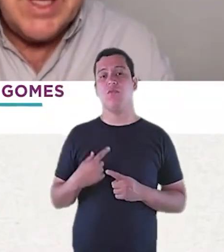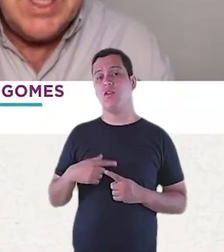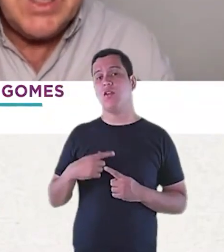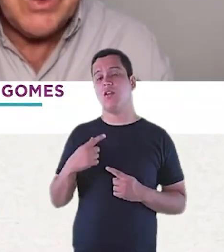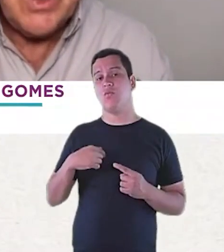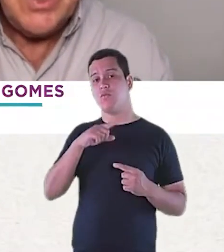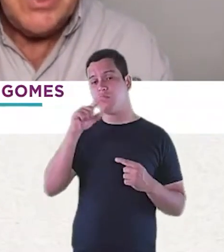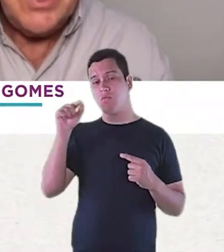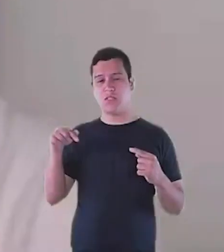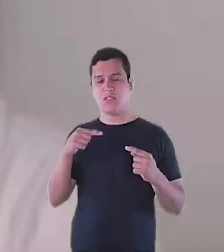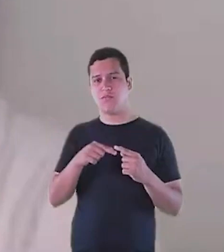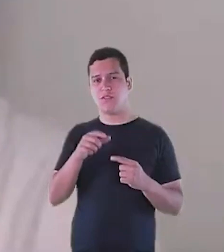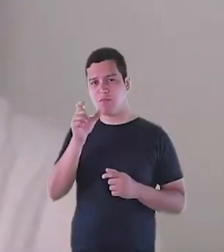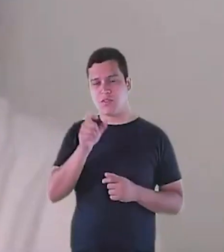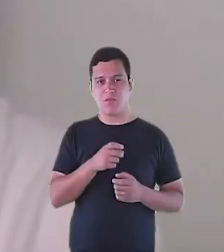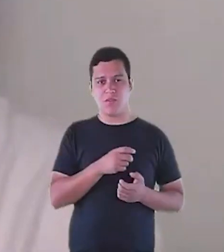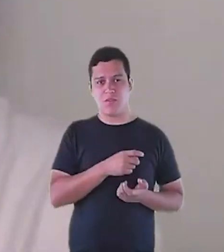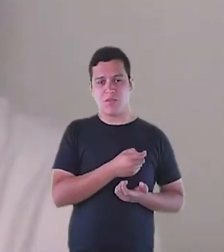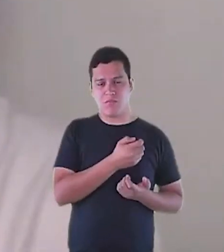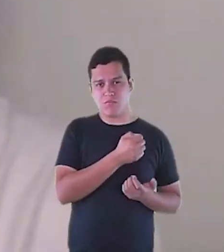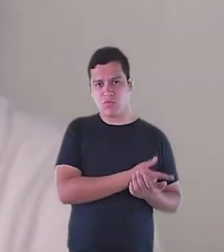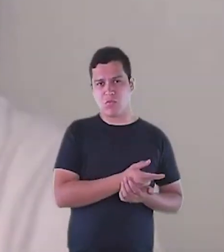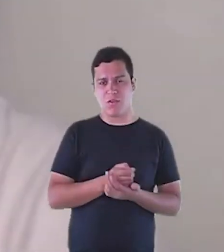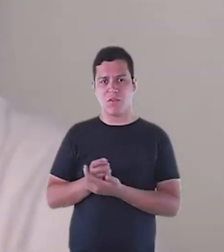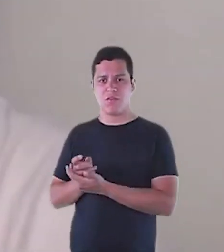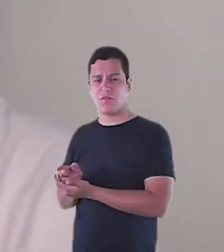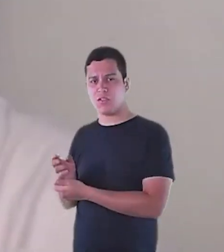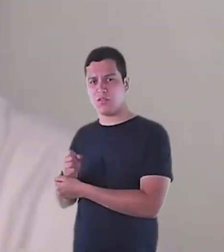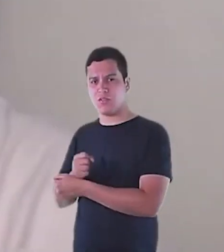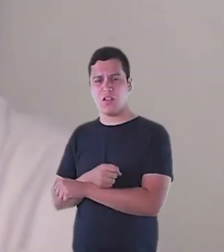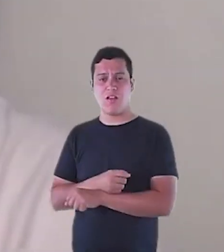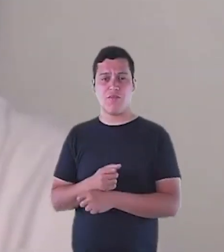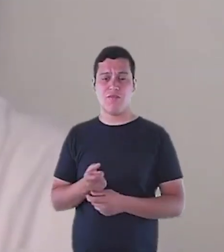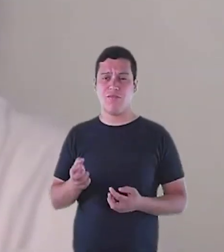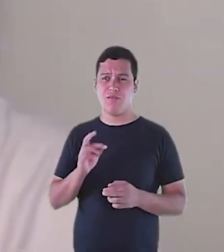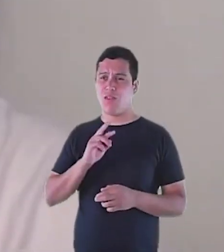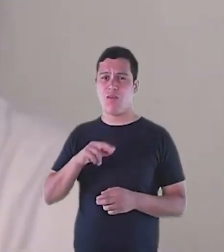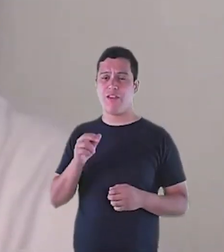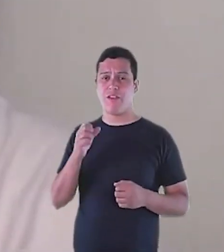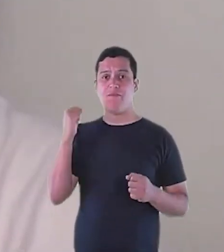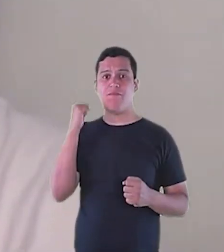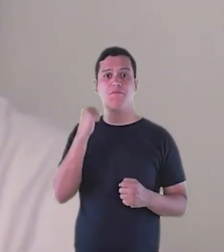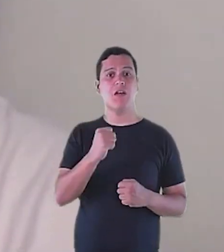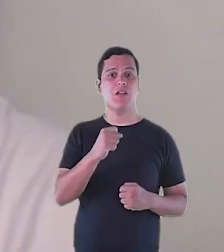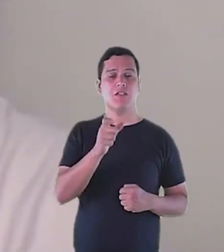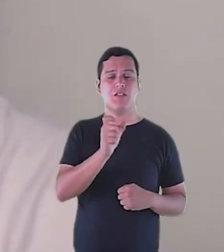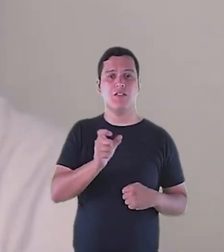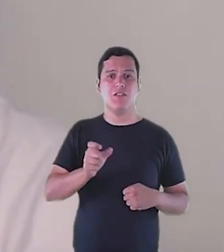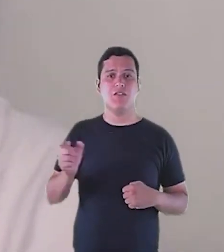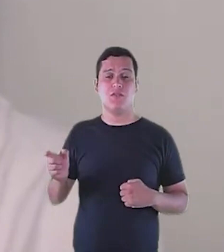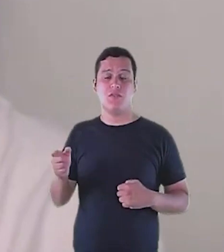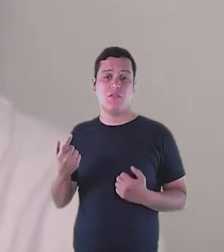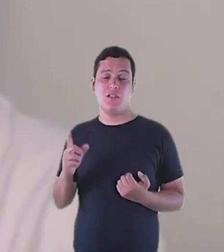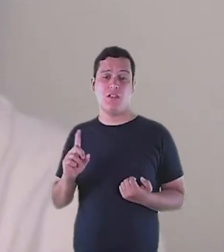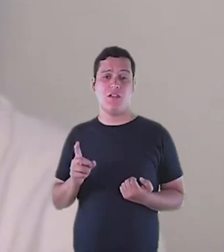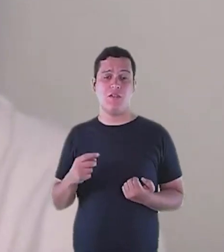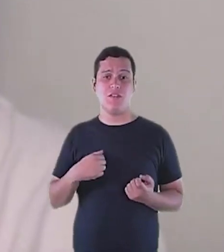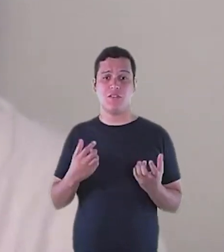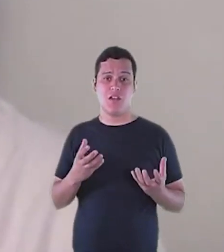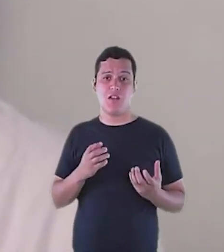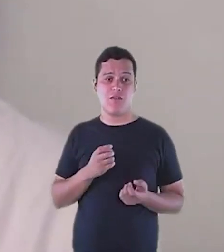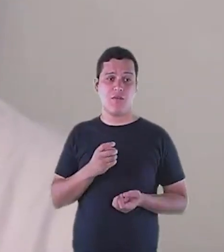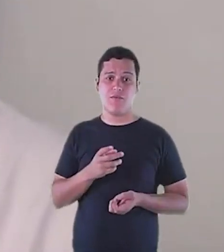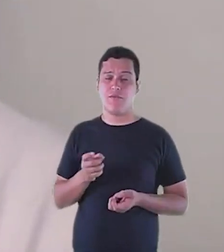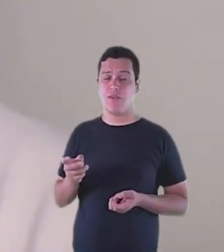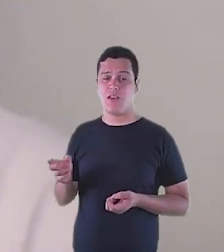do fazendeiro, do comerciante de escravo não era matar as pessoas. O escravo era um ativo econômico. Quanto mais pessoas